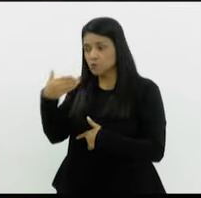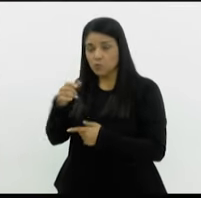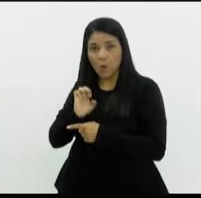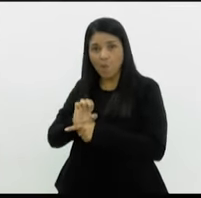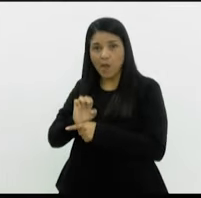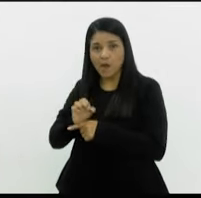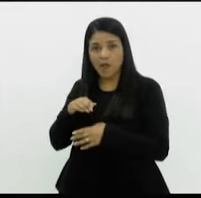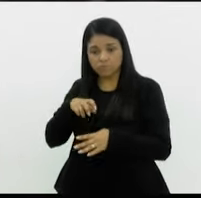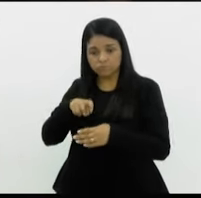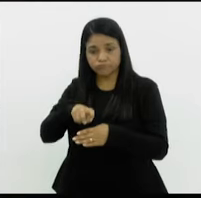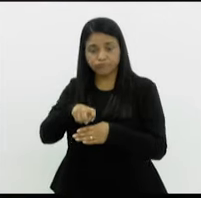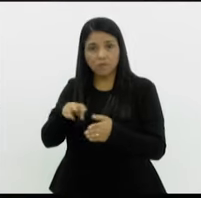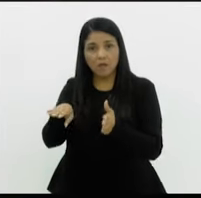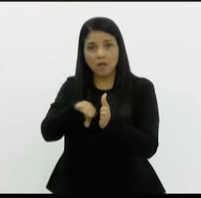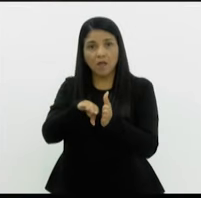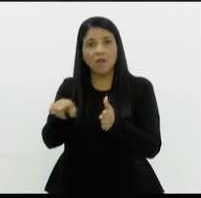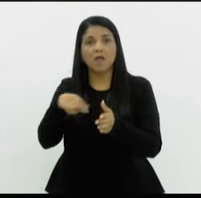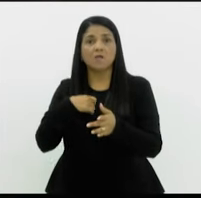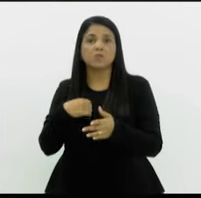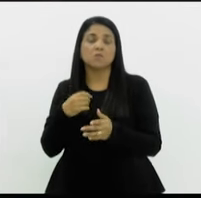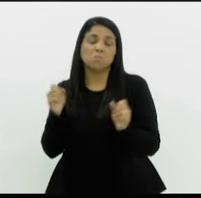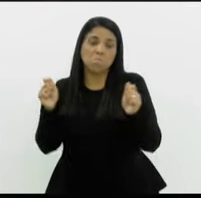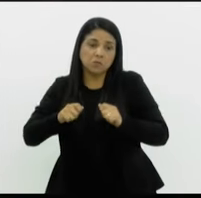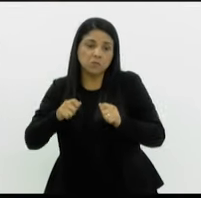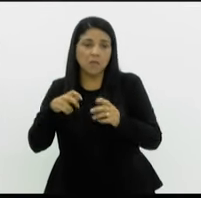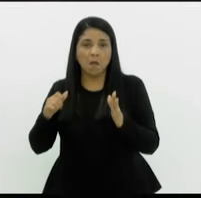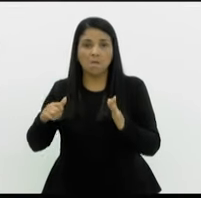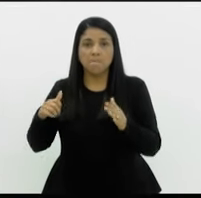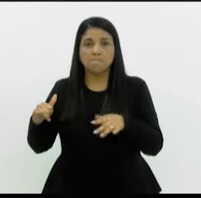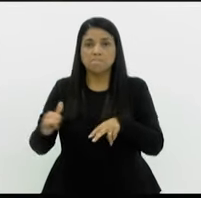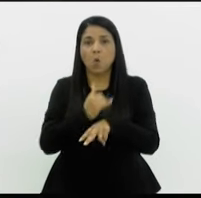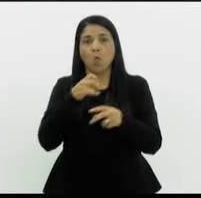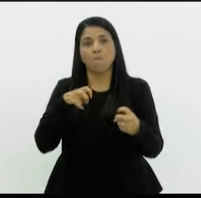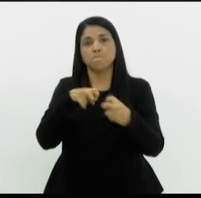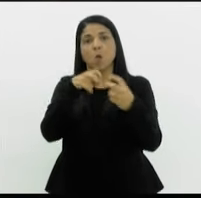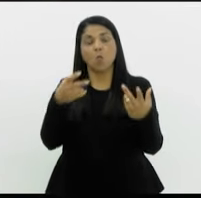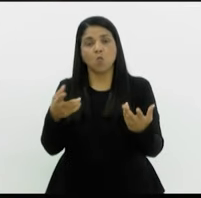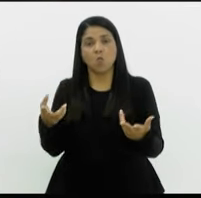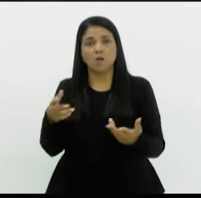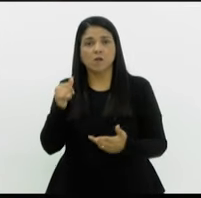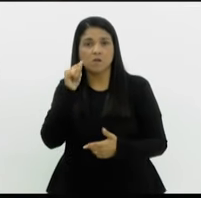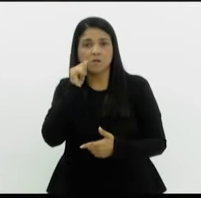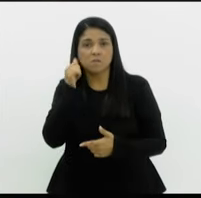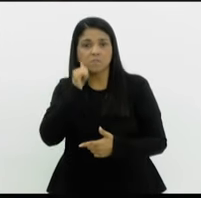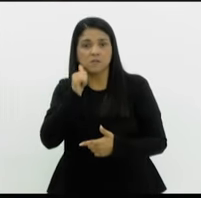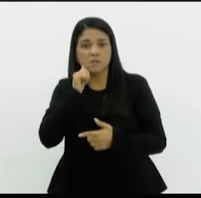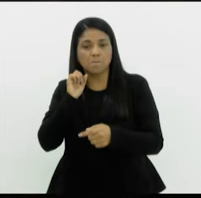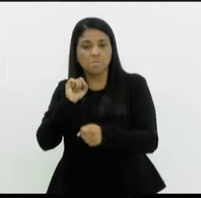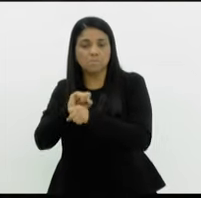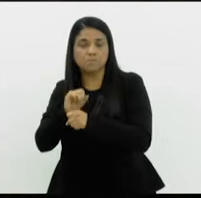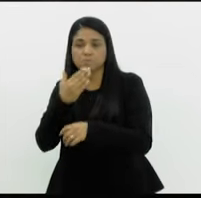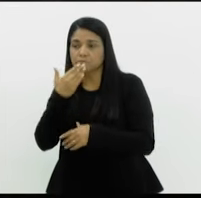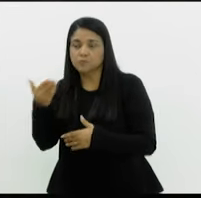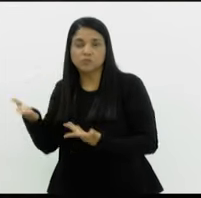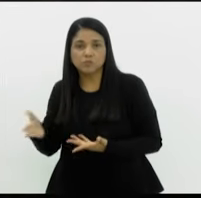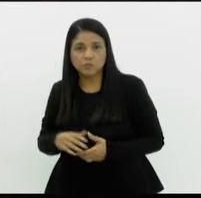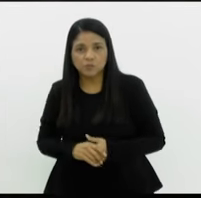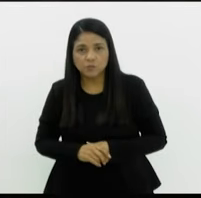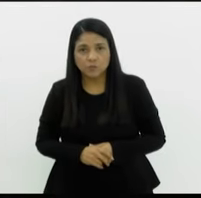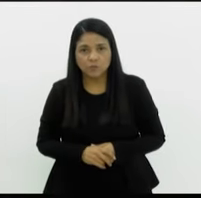que era porque poderia causar um acidente, então ele poderia ir. E a menina mandou ele parar, uma outra pessoa mandou, falou para que ele